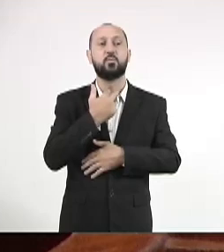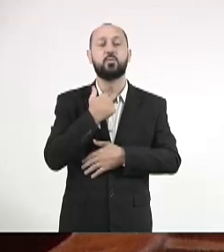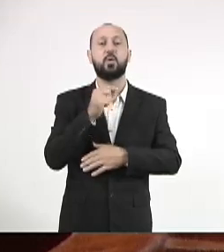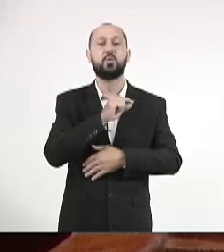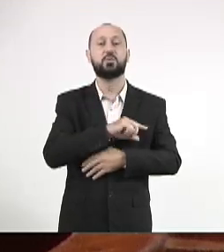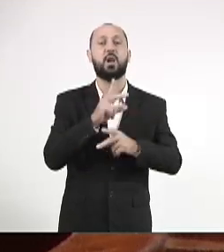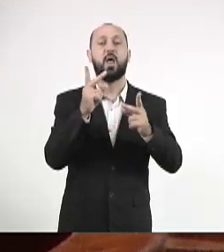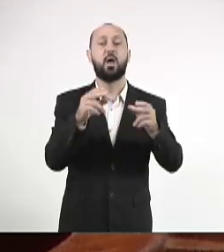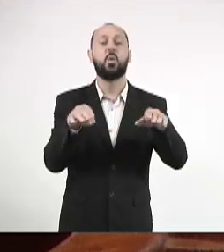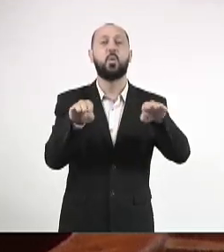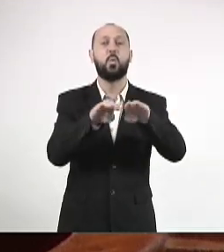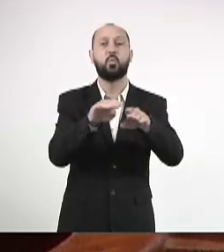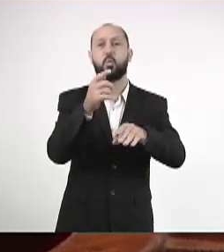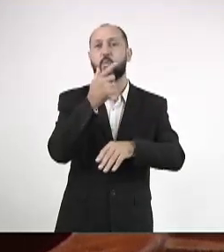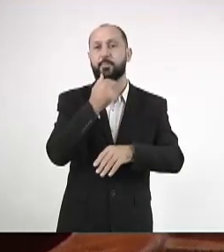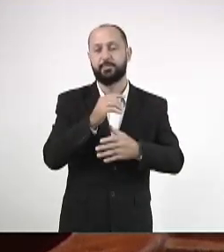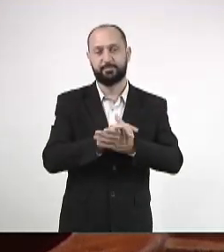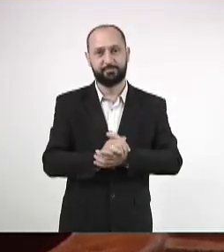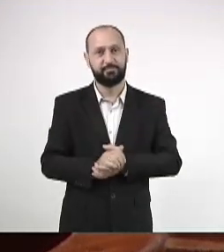mesmo salário que os homens.